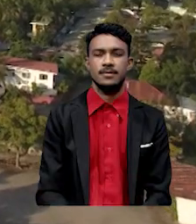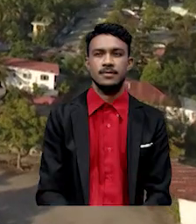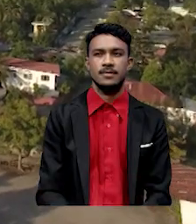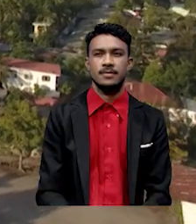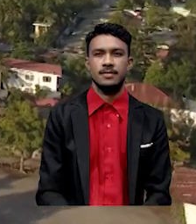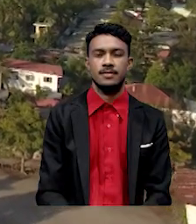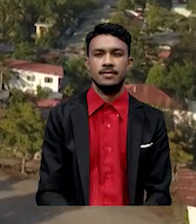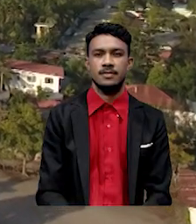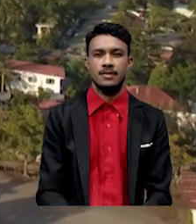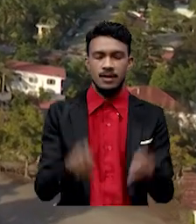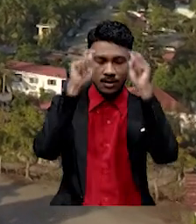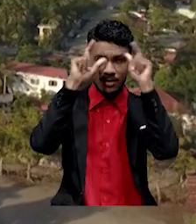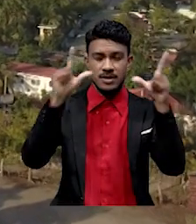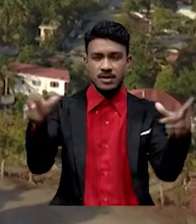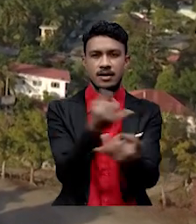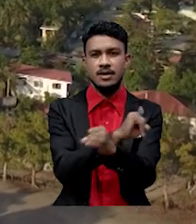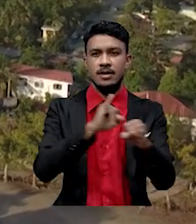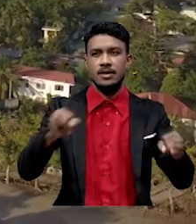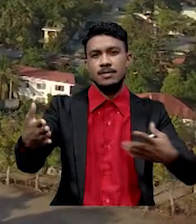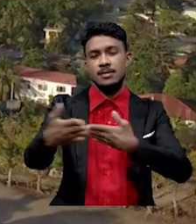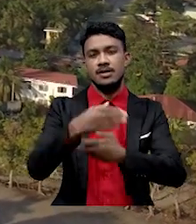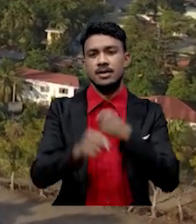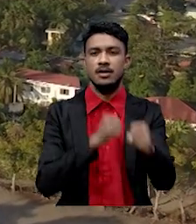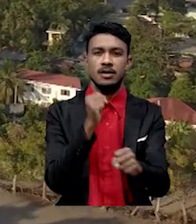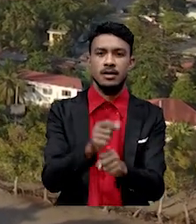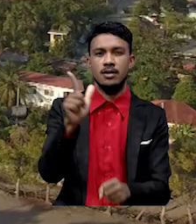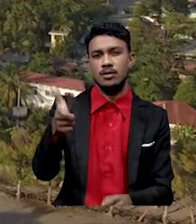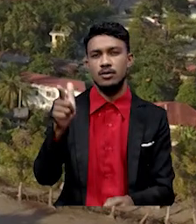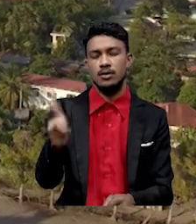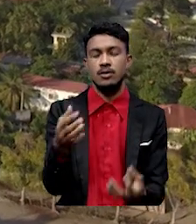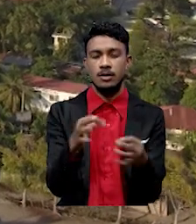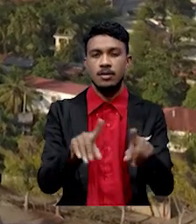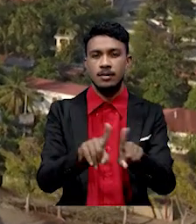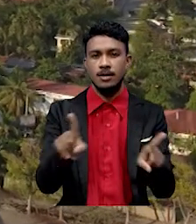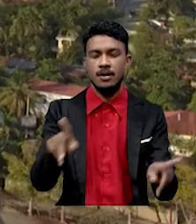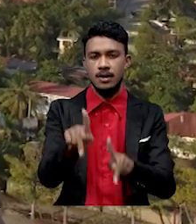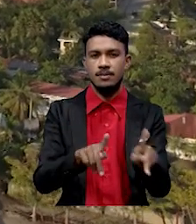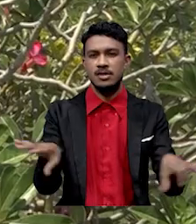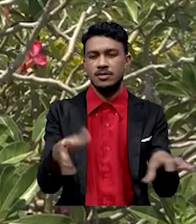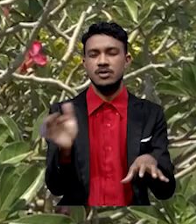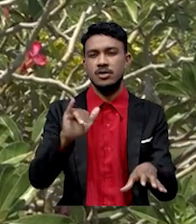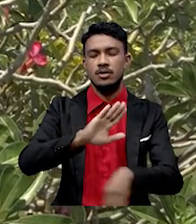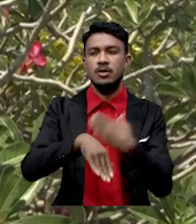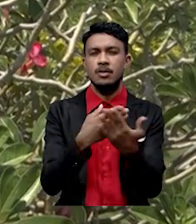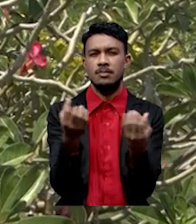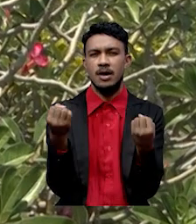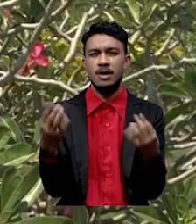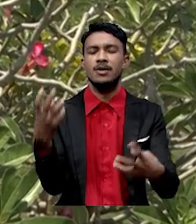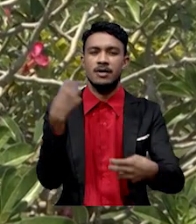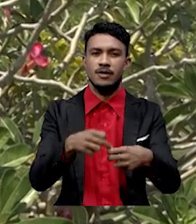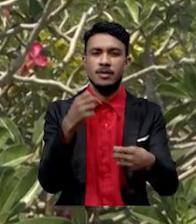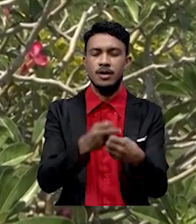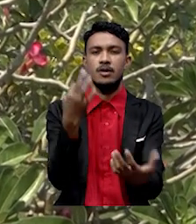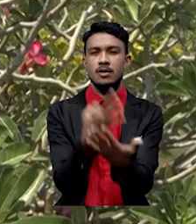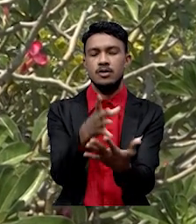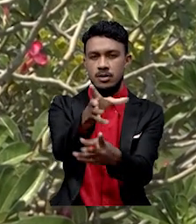Mas que Timor-Leste restaura a independência, bem-se que tinham Ronulona, mas bem trabalhador barax se sofre para salário mínimo, o